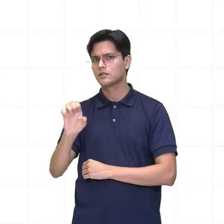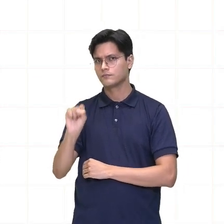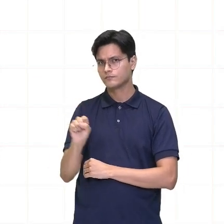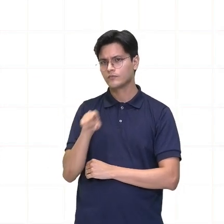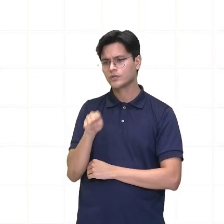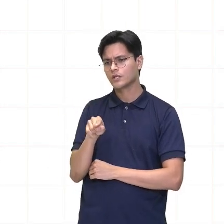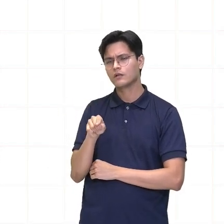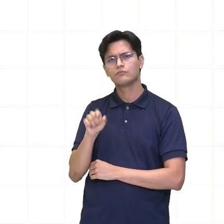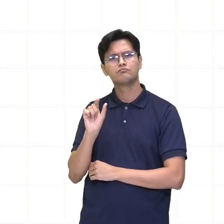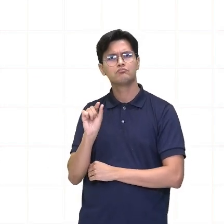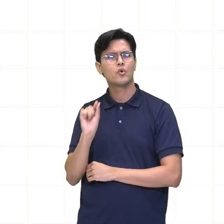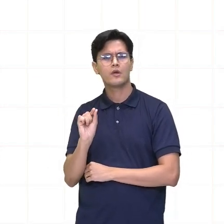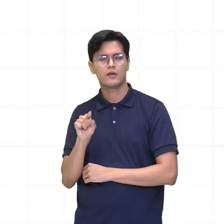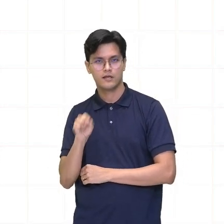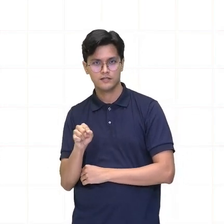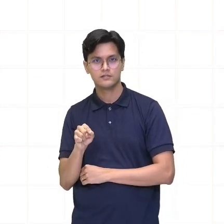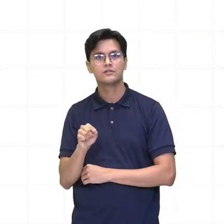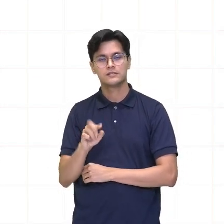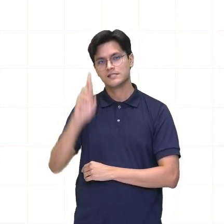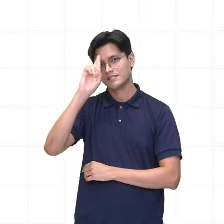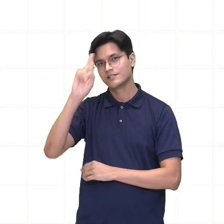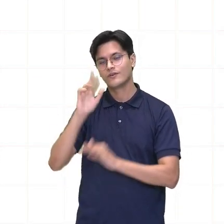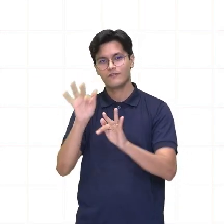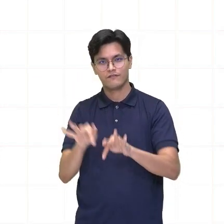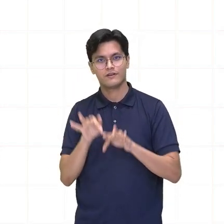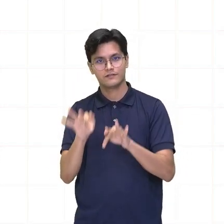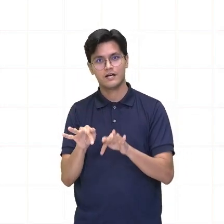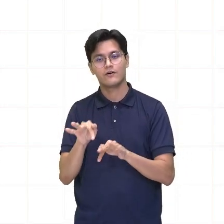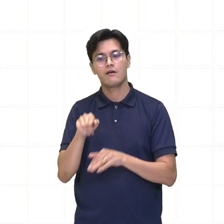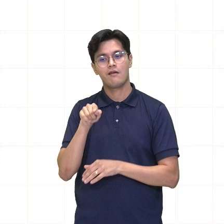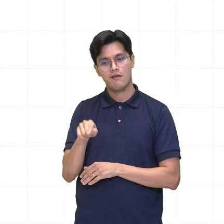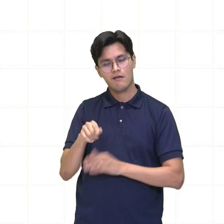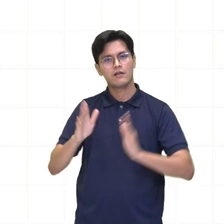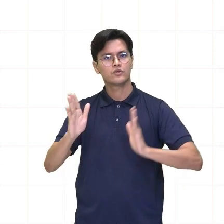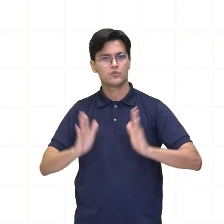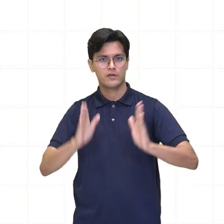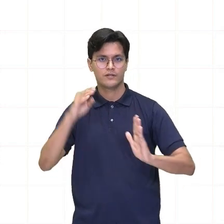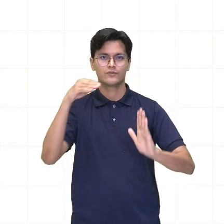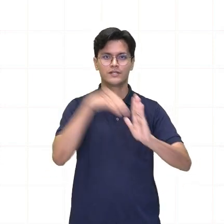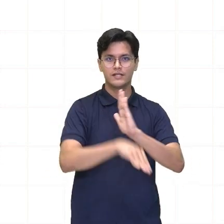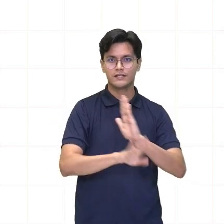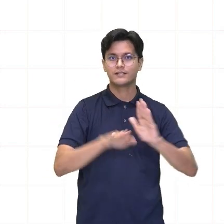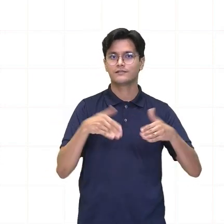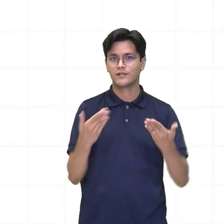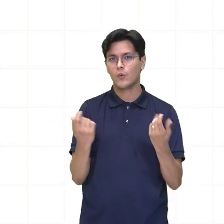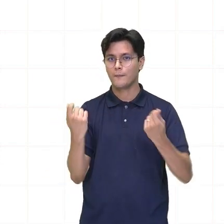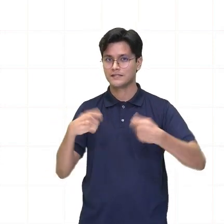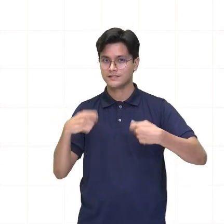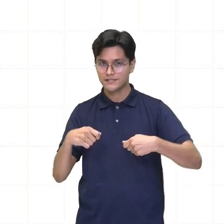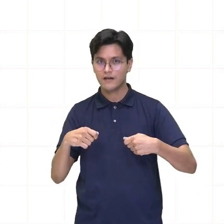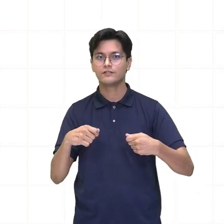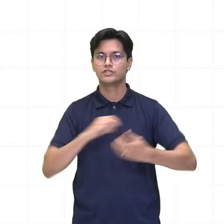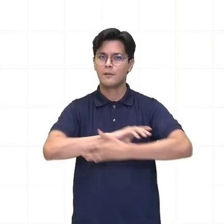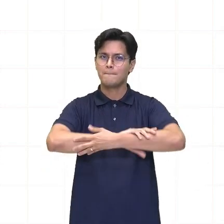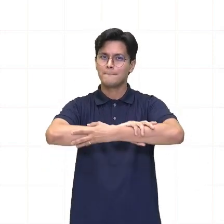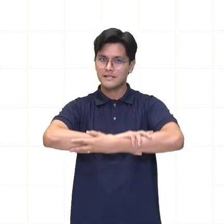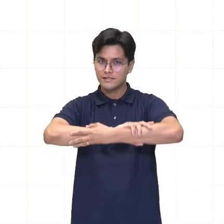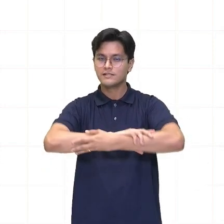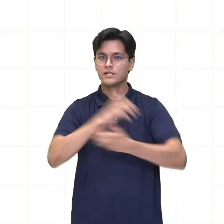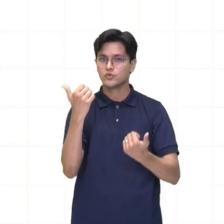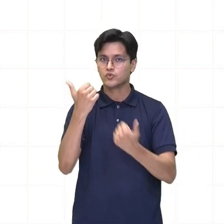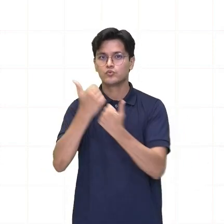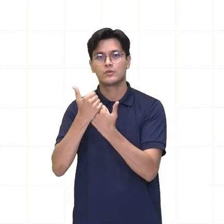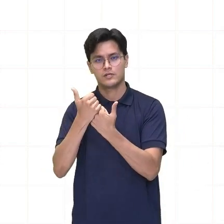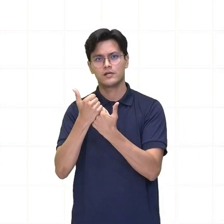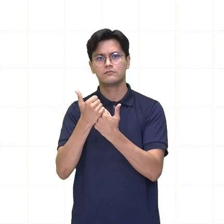do sistema feudal e era necessário que houvesse alguém que estendesse a mão para eles. E essas pessoas vão ser reis